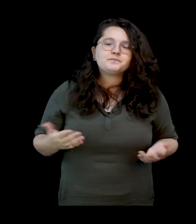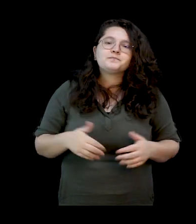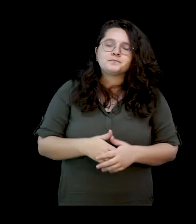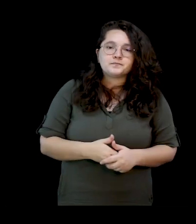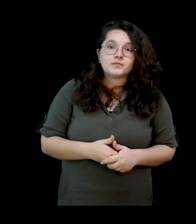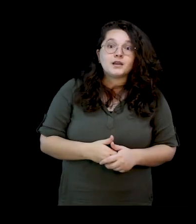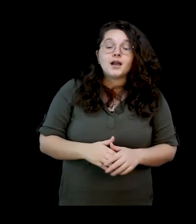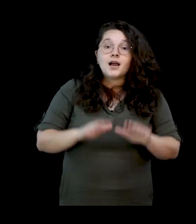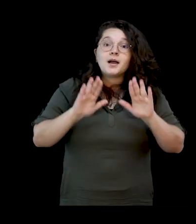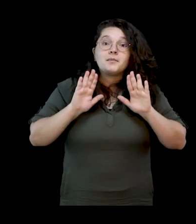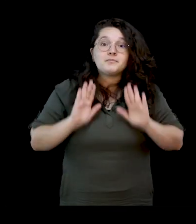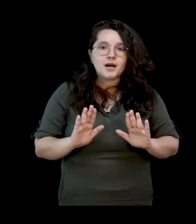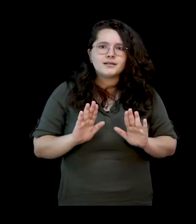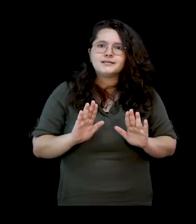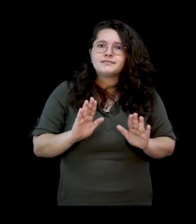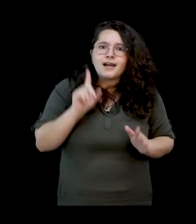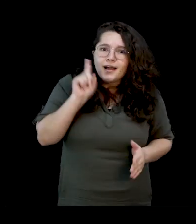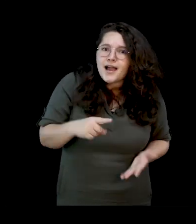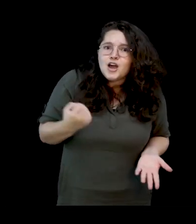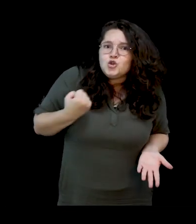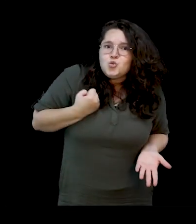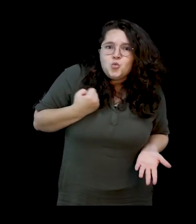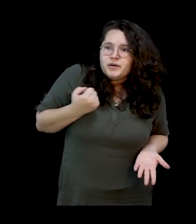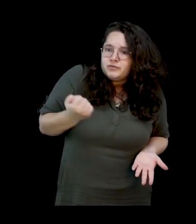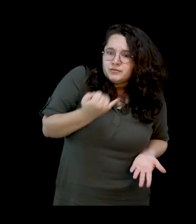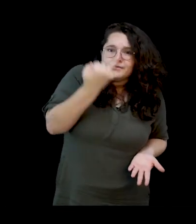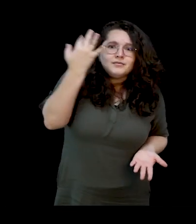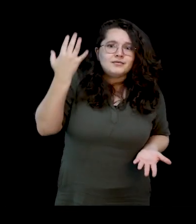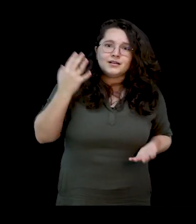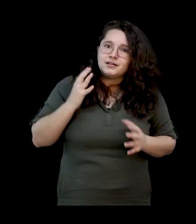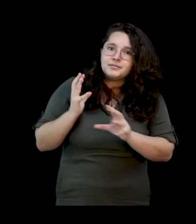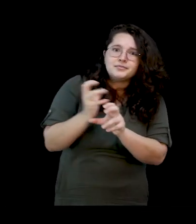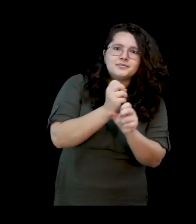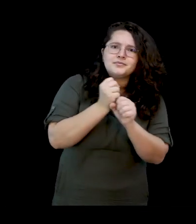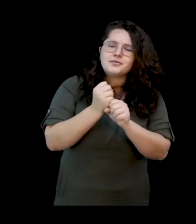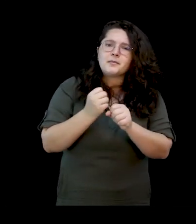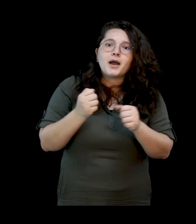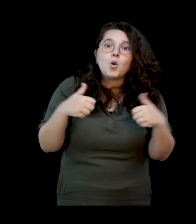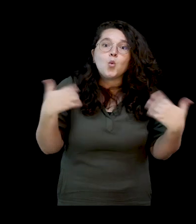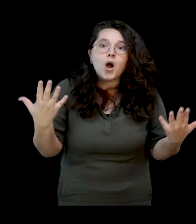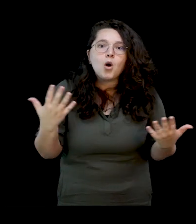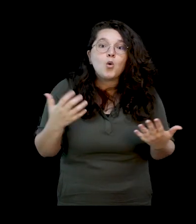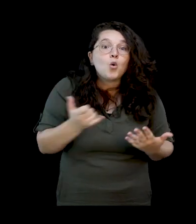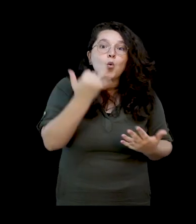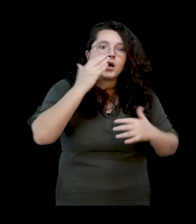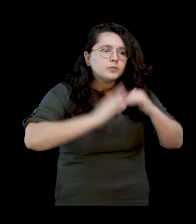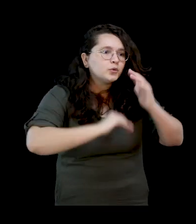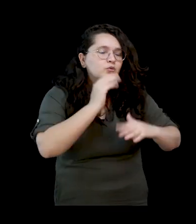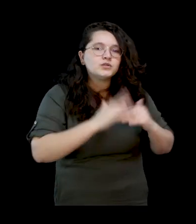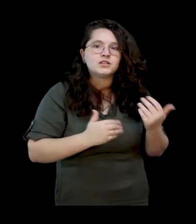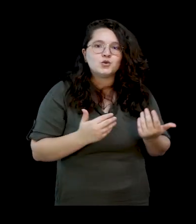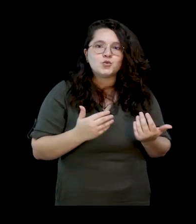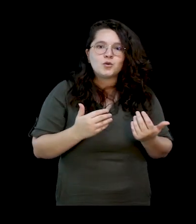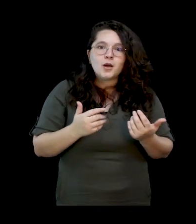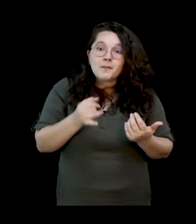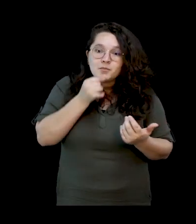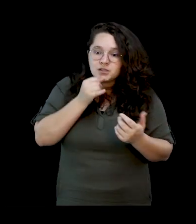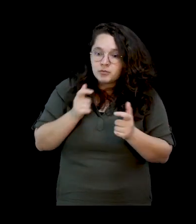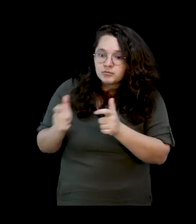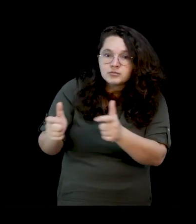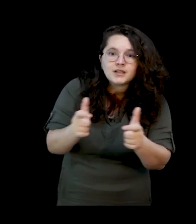Né? Mas a economia criativa, seja lá como for, é números. Quais são os números? Qual é a produção? Aonde